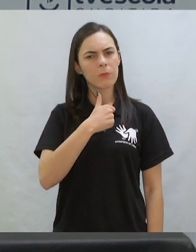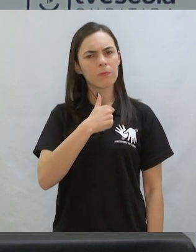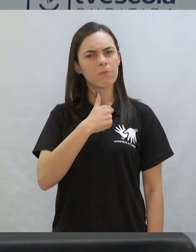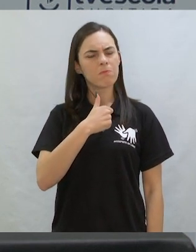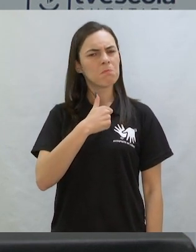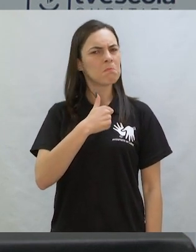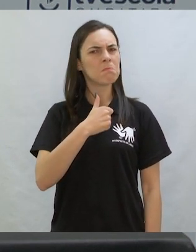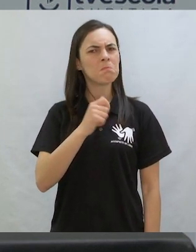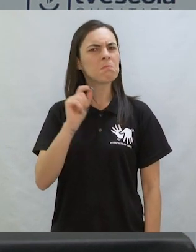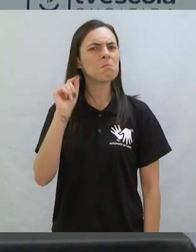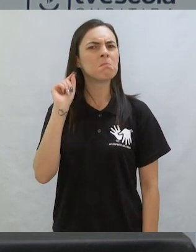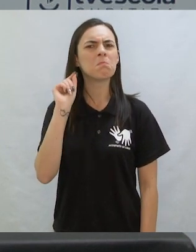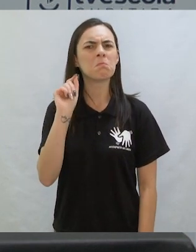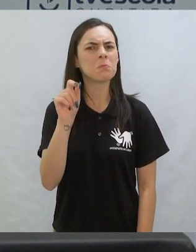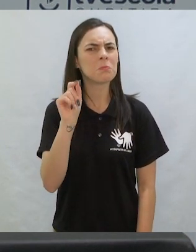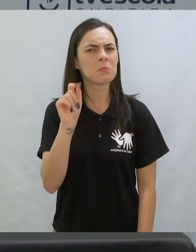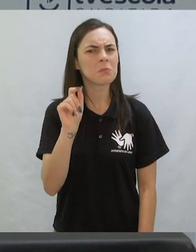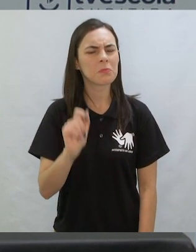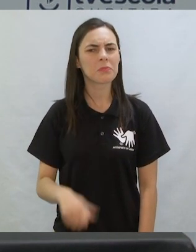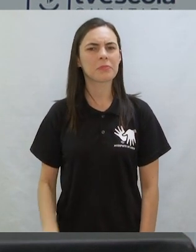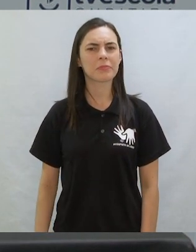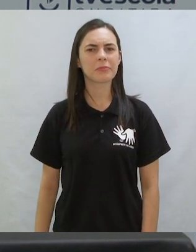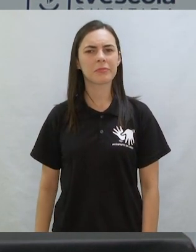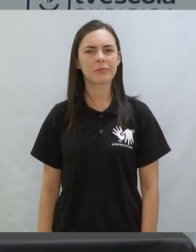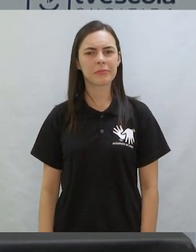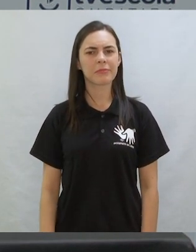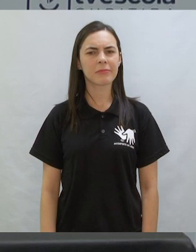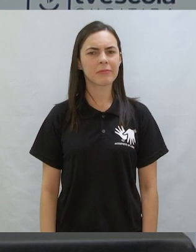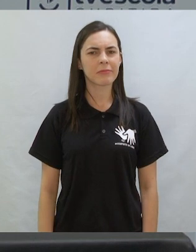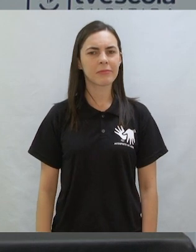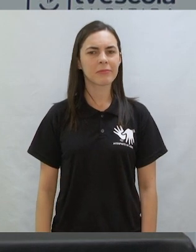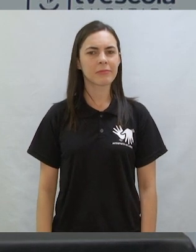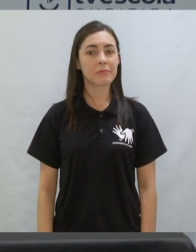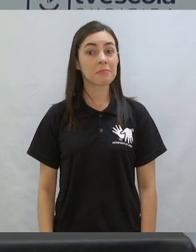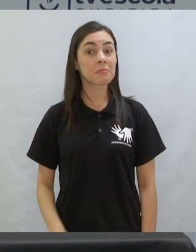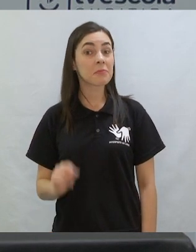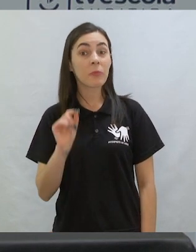bonita! O que será que é?